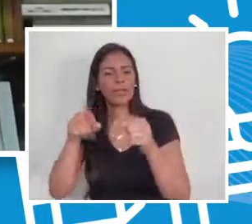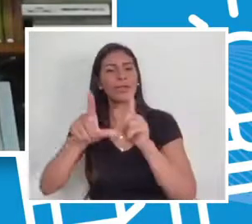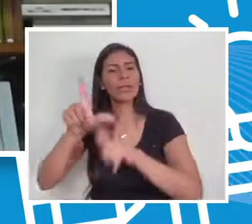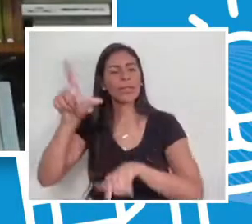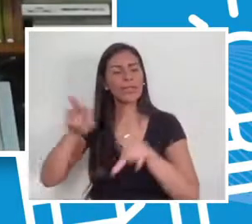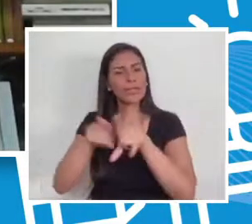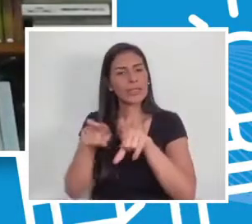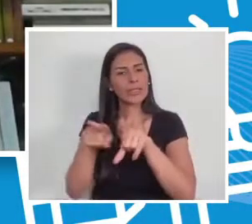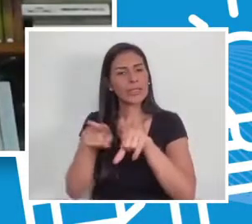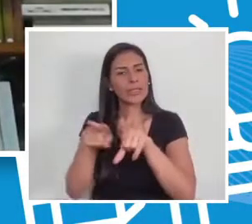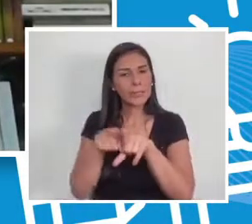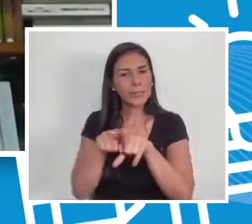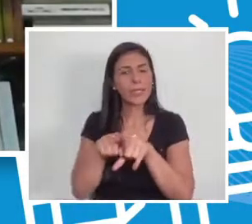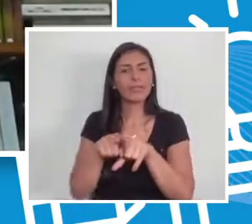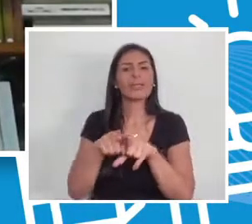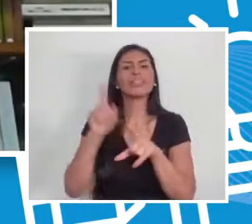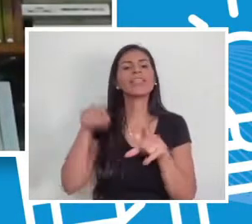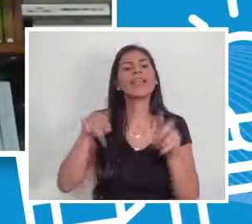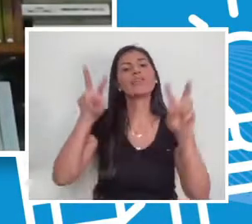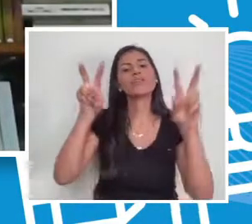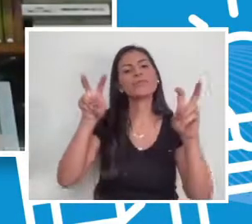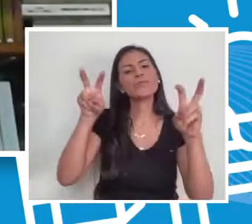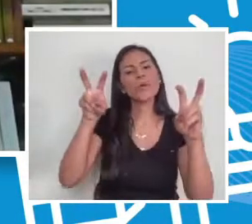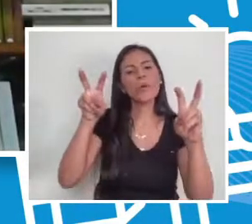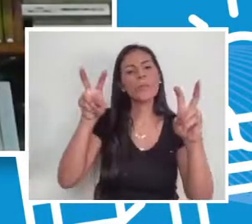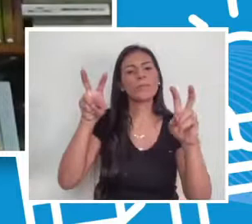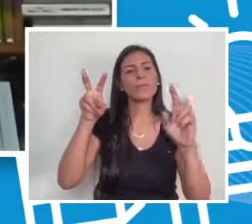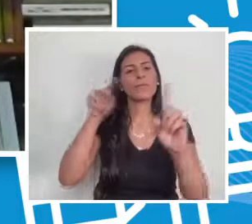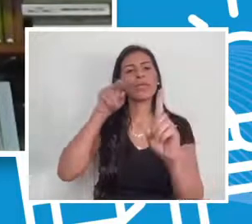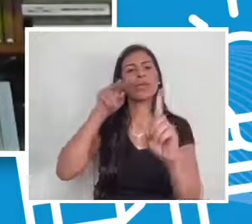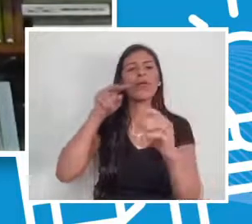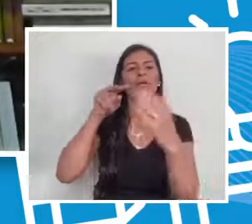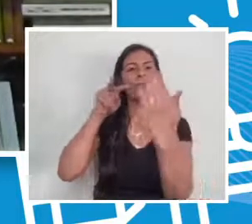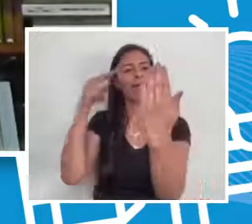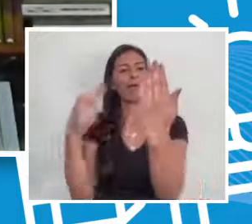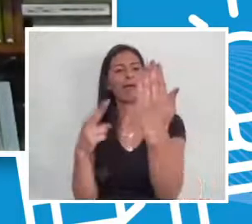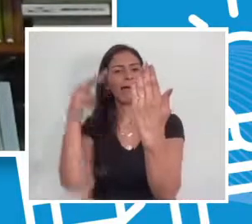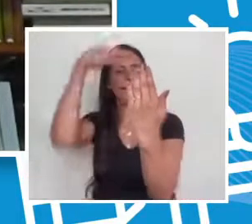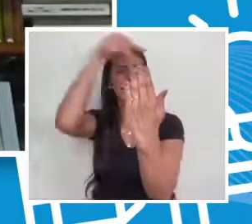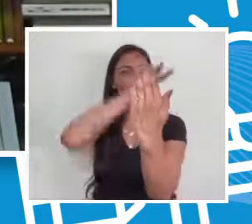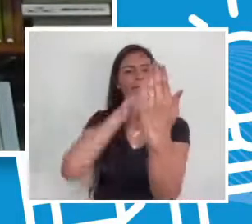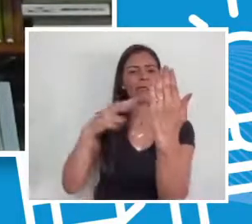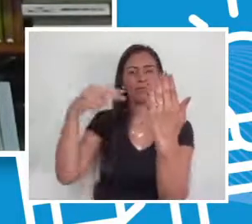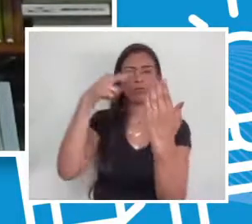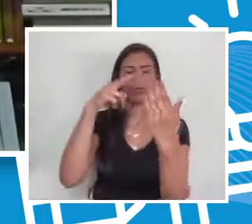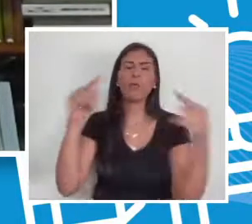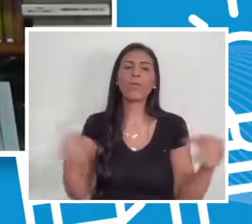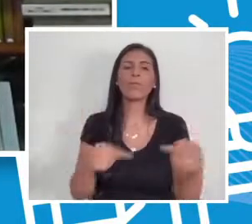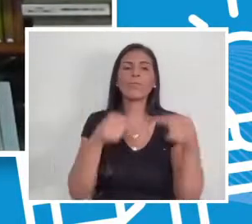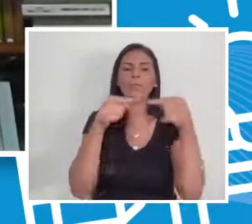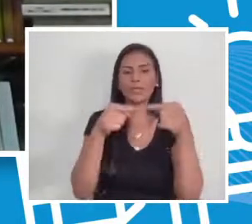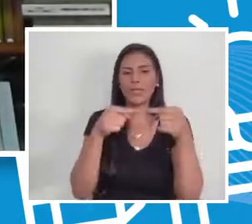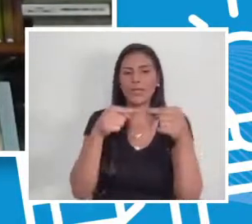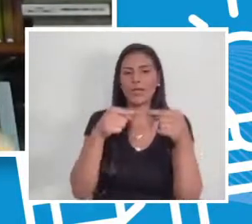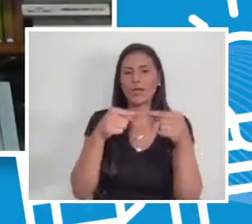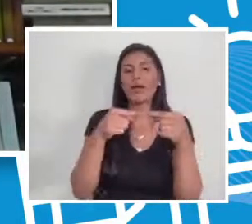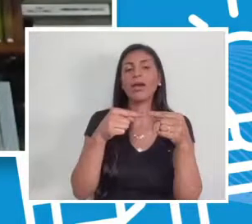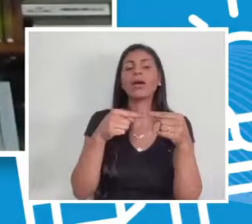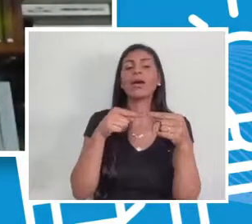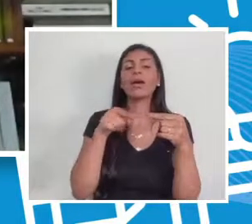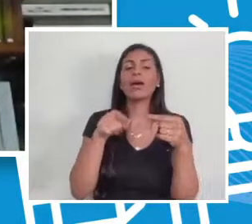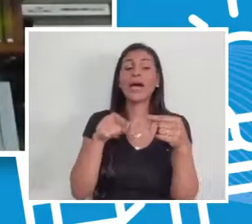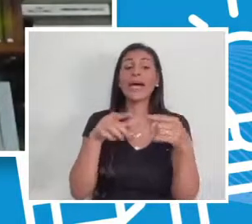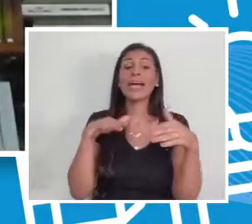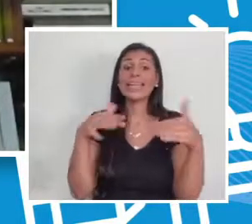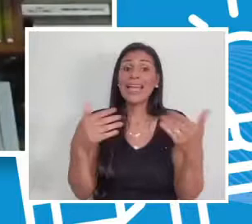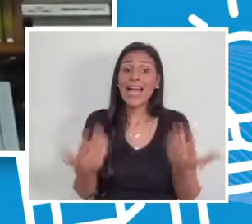de ângulo, que é característico do reconhecimento de faces. E a aprendizagem da leitura vai ocupar essa área